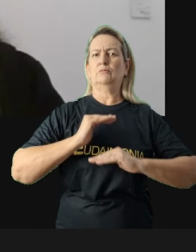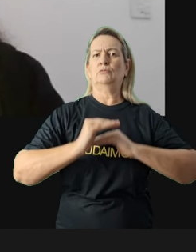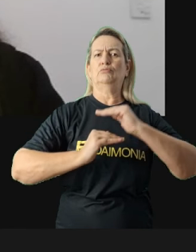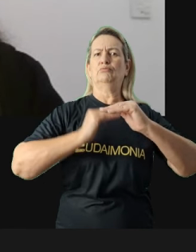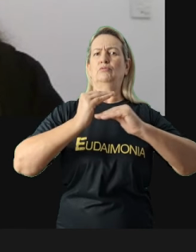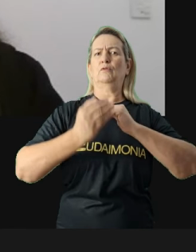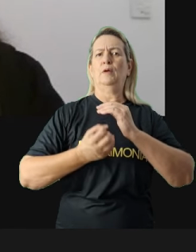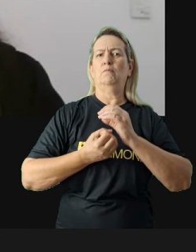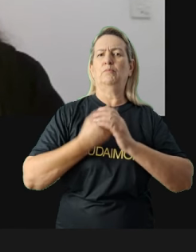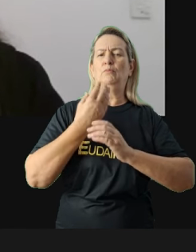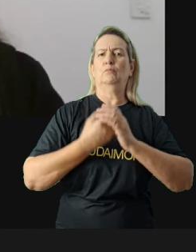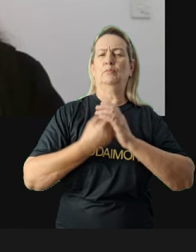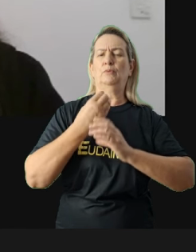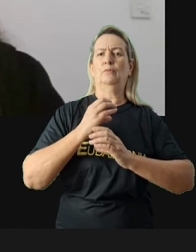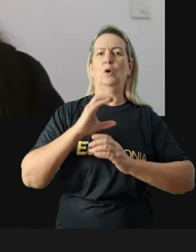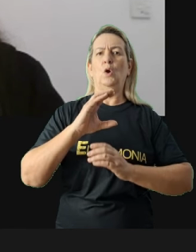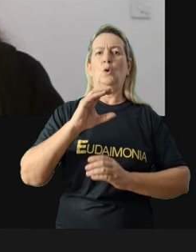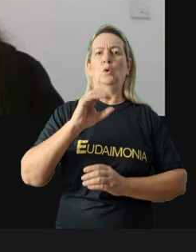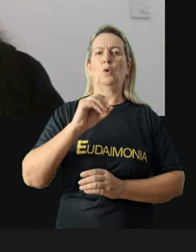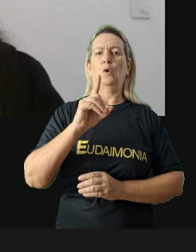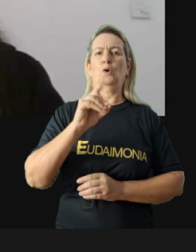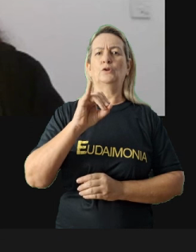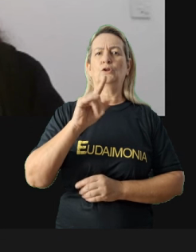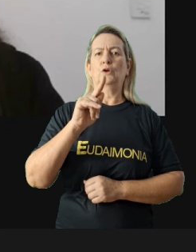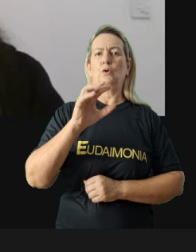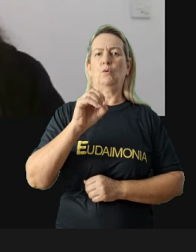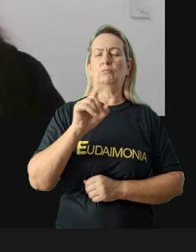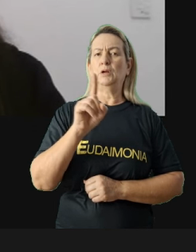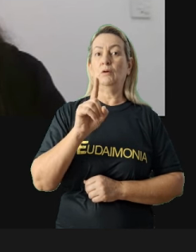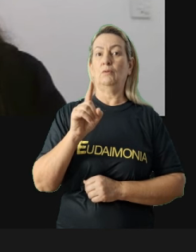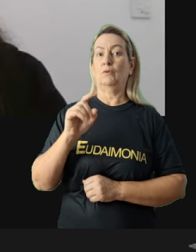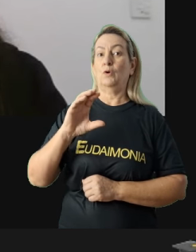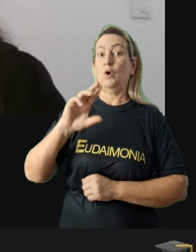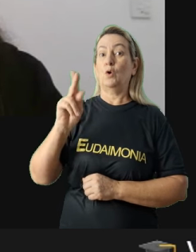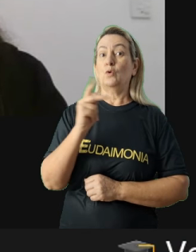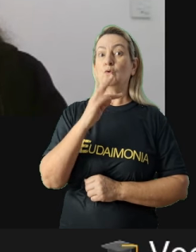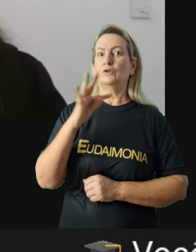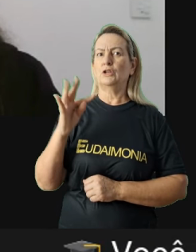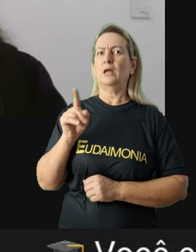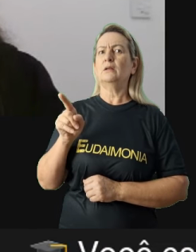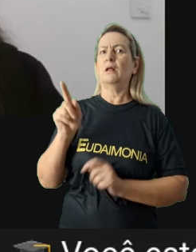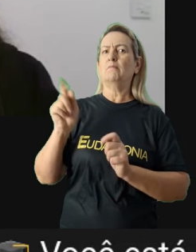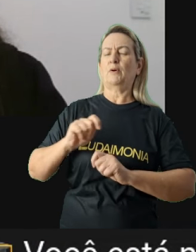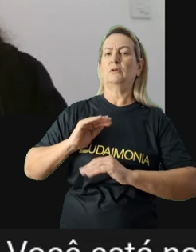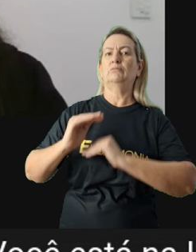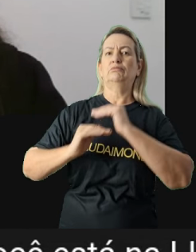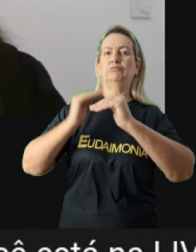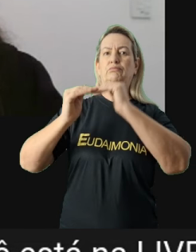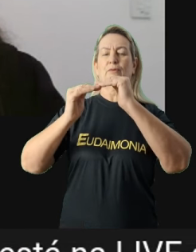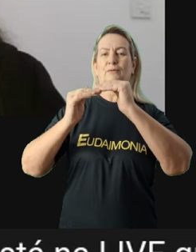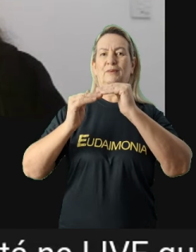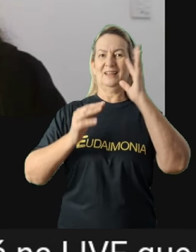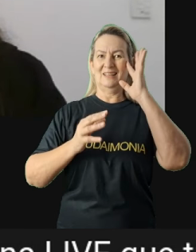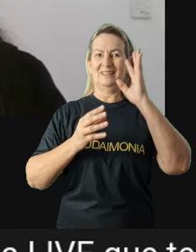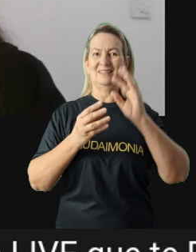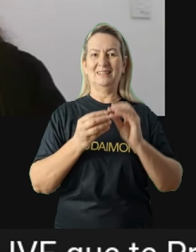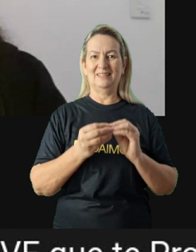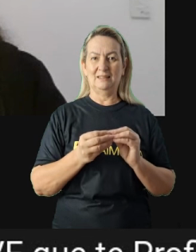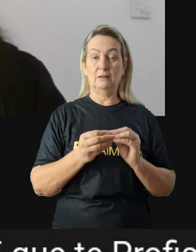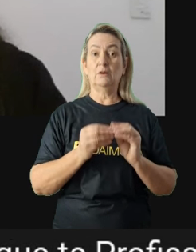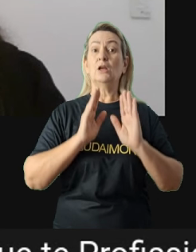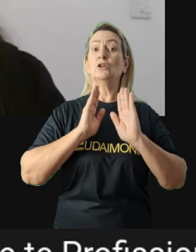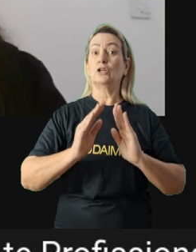Eu não preciso mais desenvolver grandes códigos. O GPT pode desenvolver. A gente já fala em linguagens de